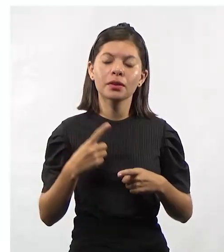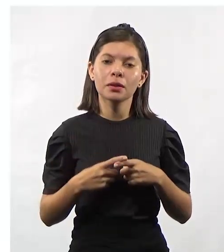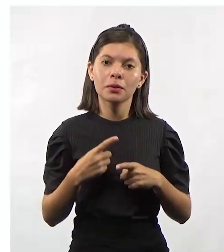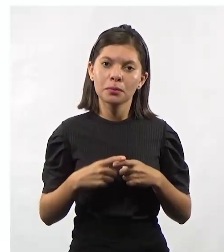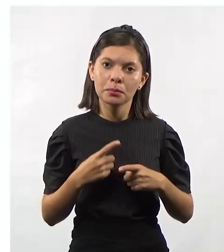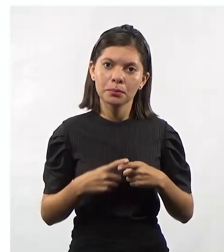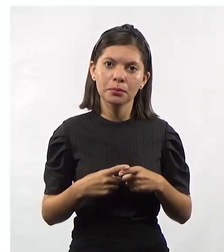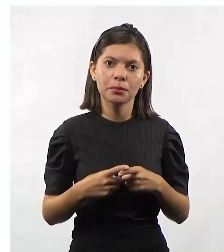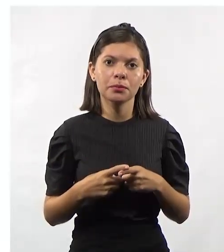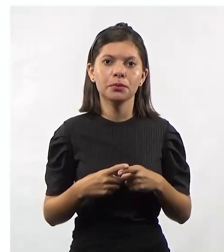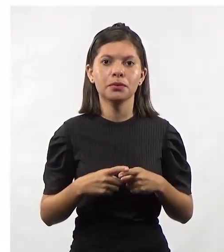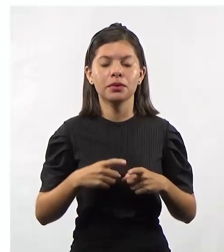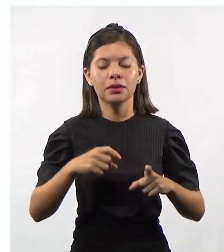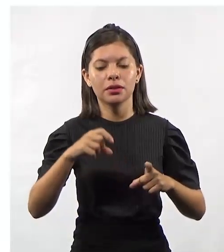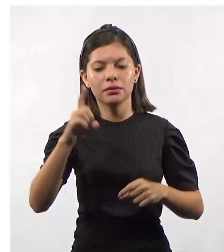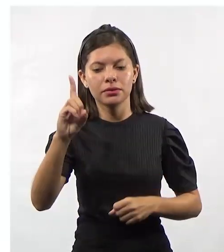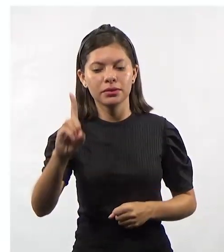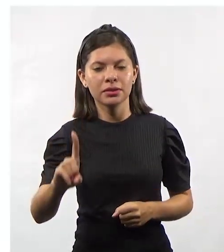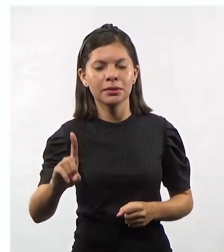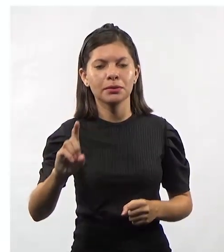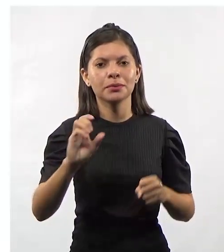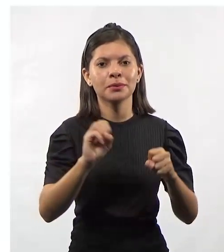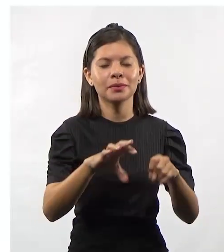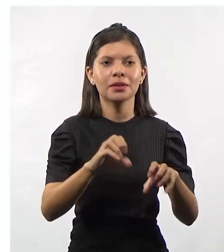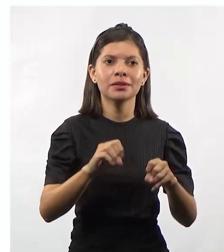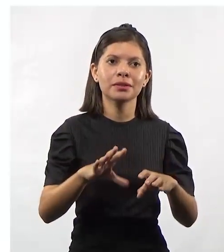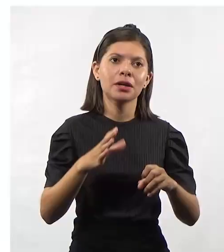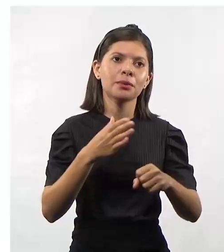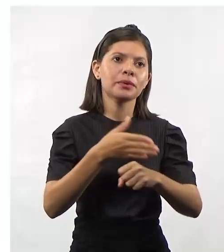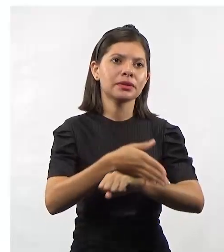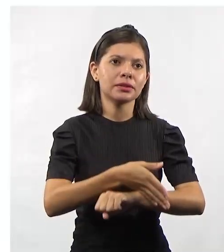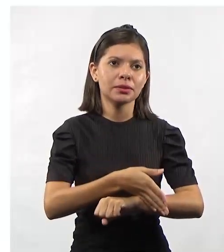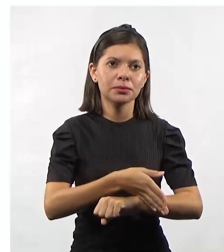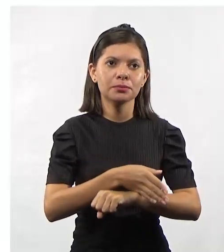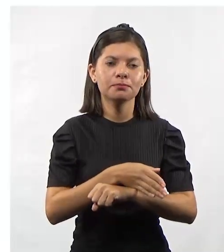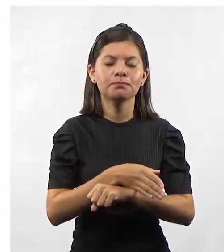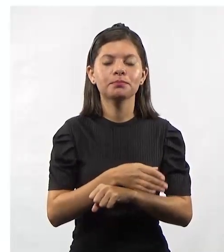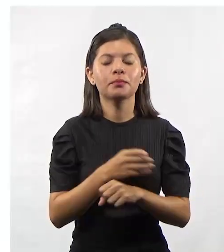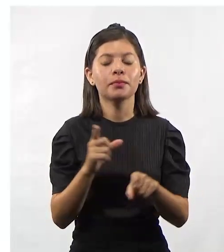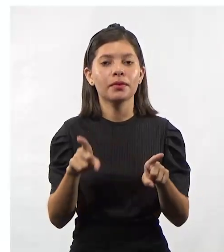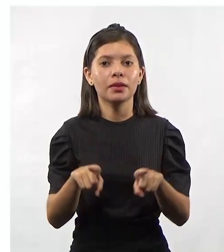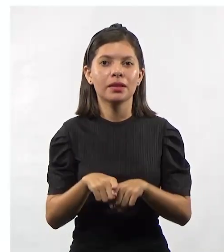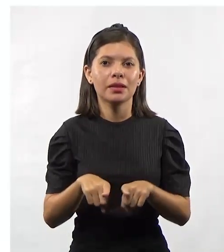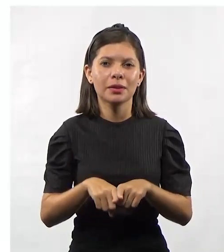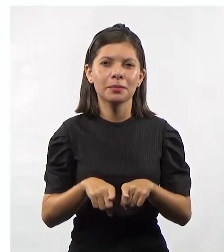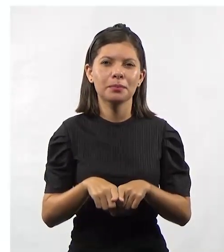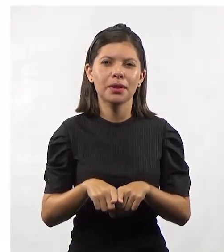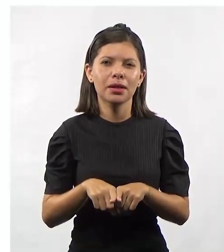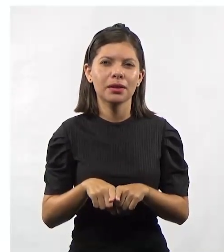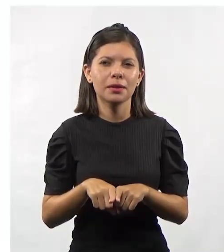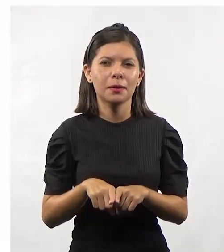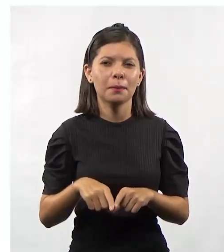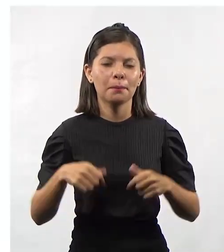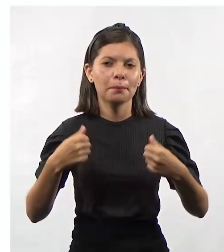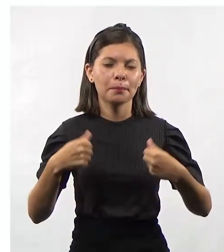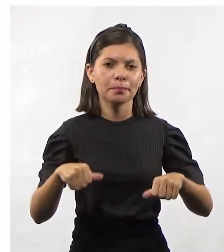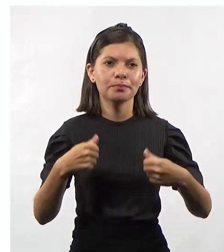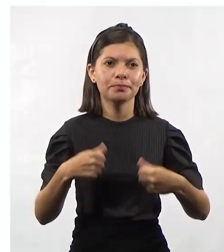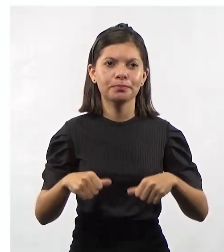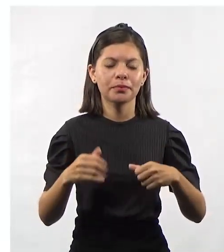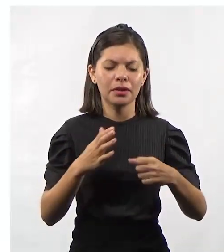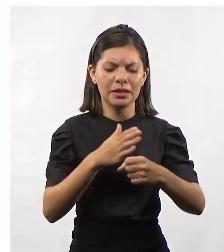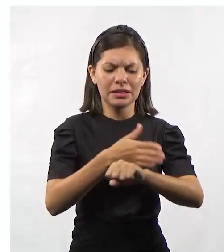Porque além do direito à educação, né, o acesso intelectual, também havia aí uma necessidade